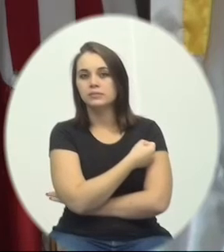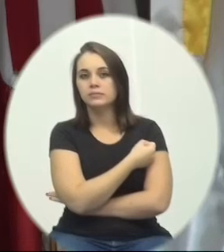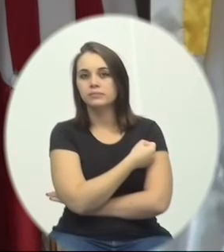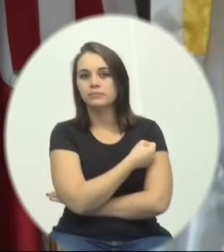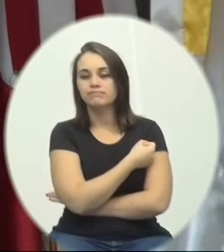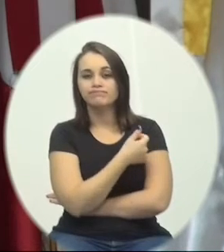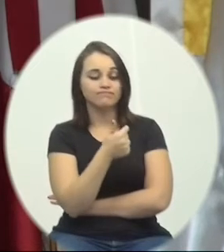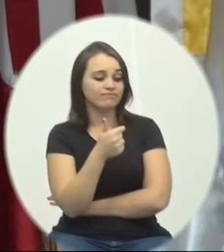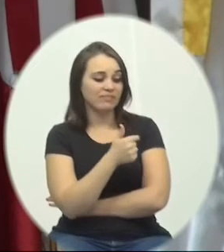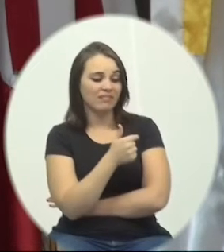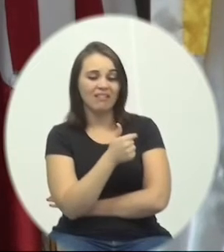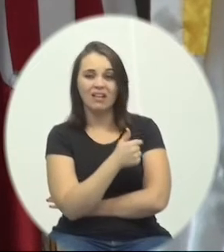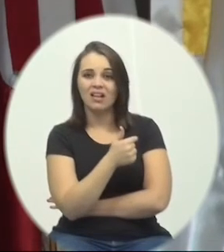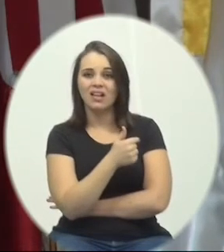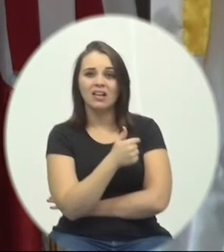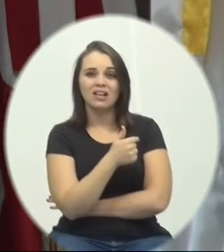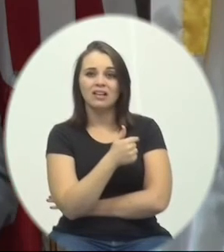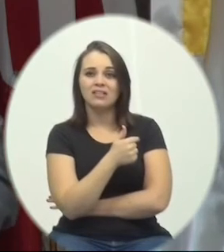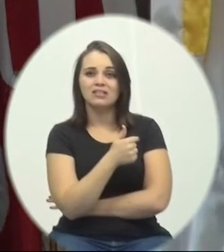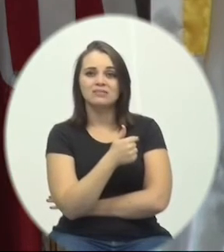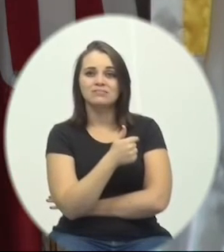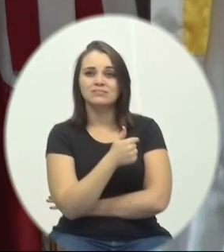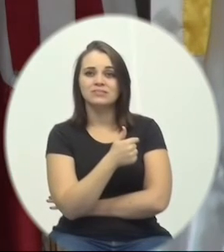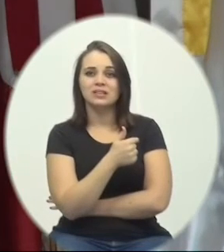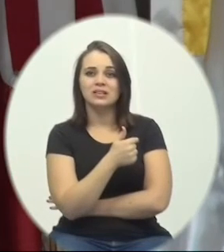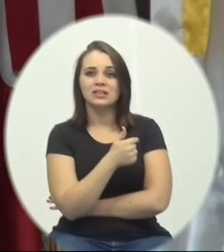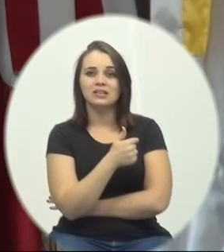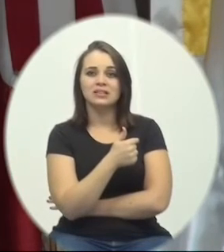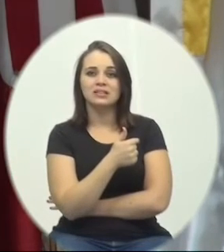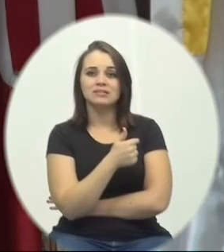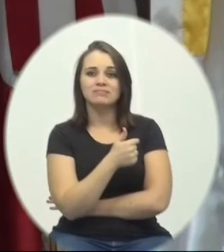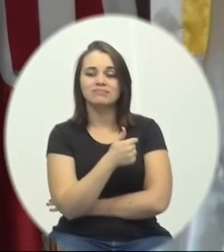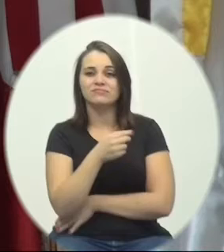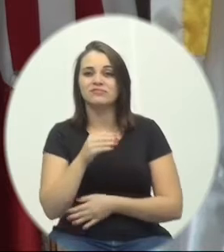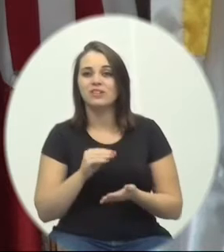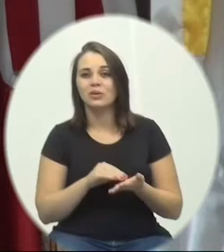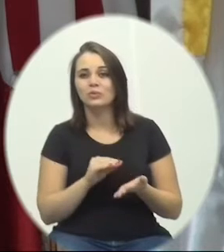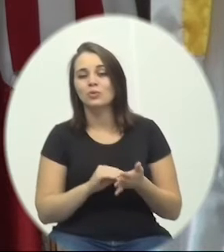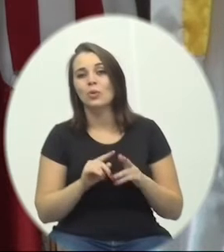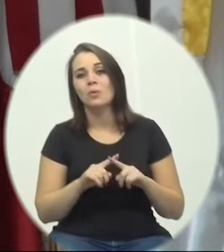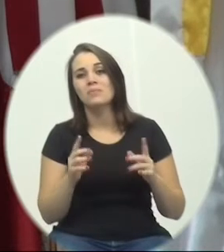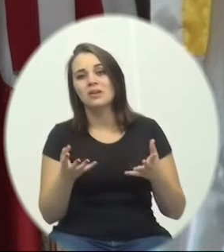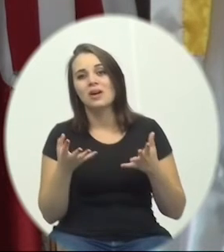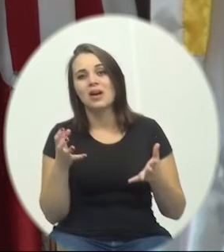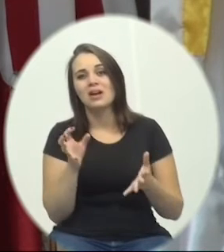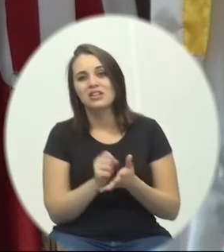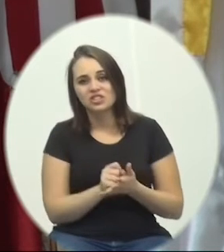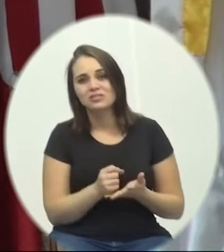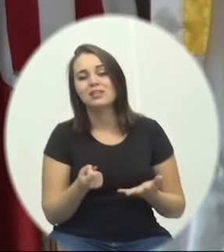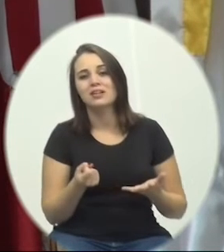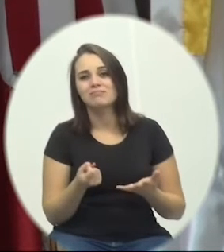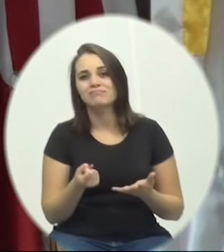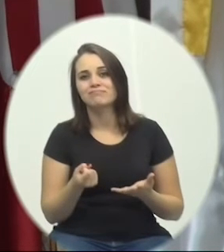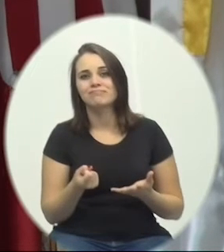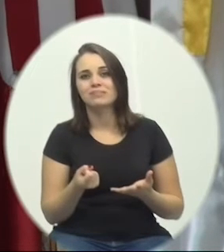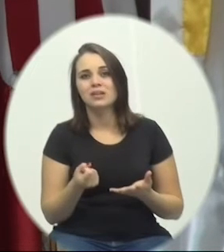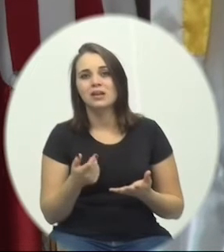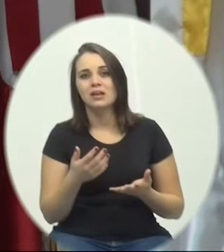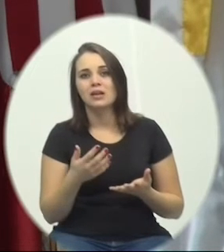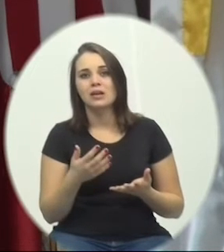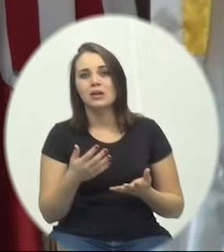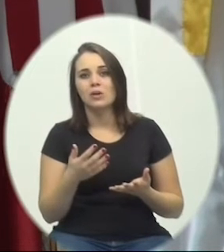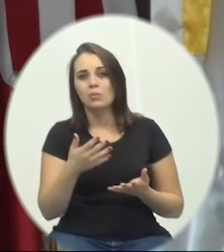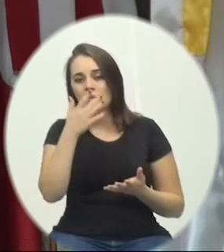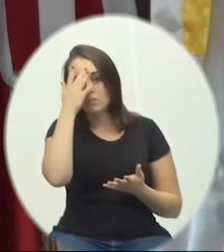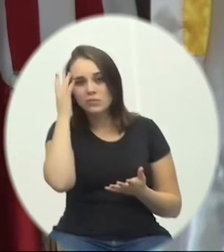vacina, felizmente não está a foto aí, mas fica o registro, ele não teve a chance da vacina. Eu perco um pilar,